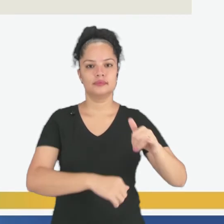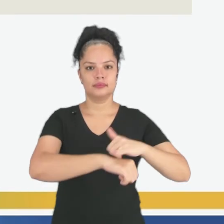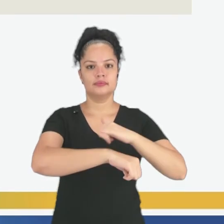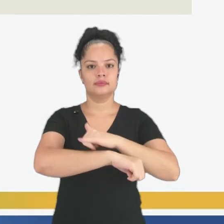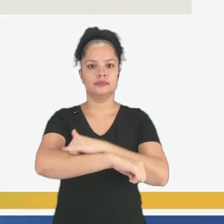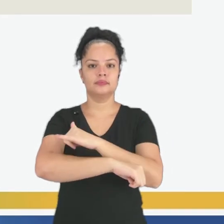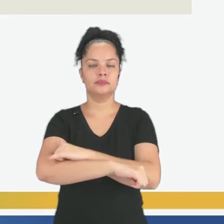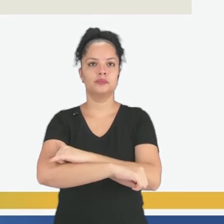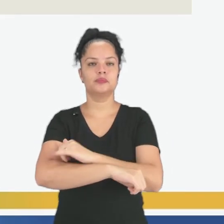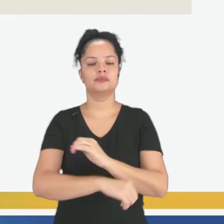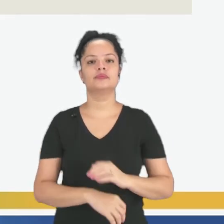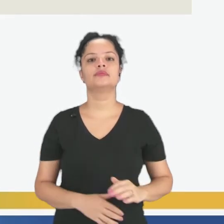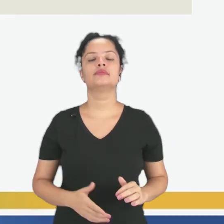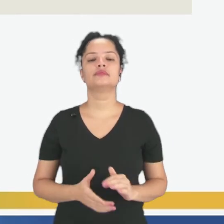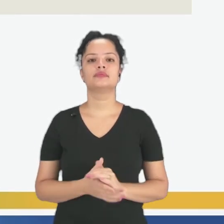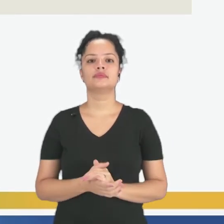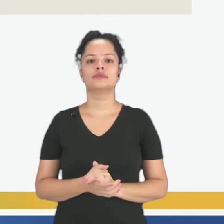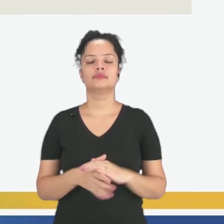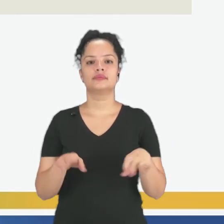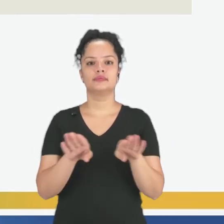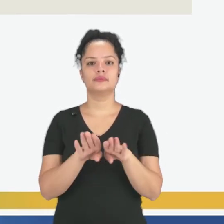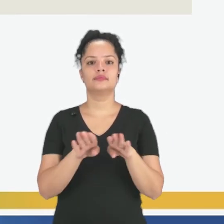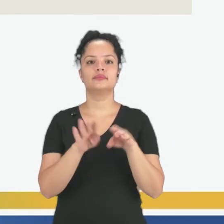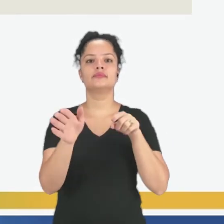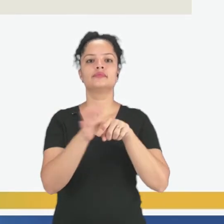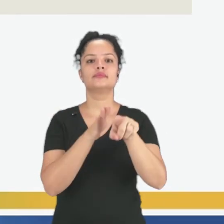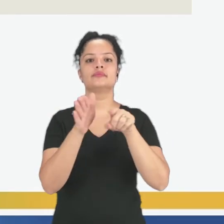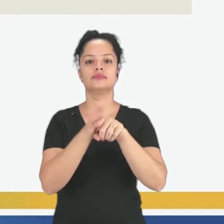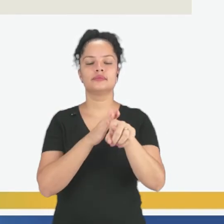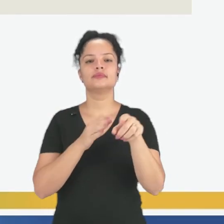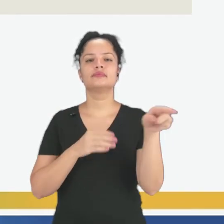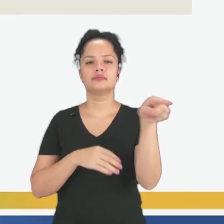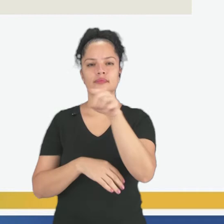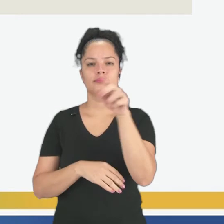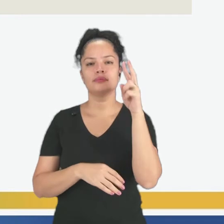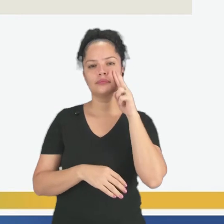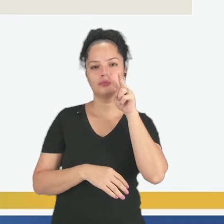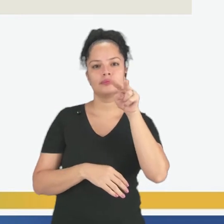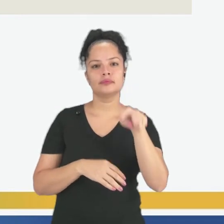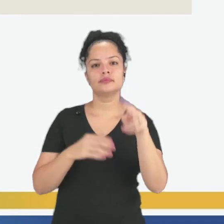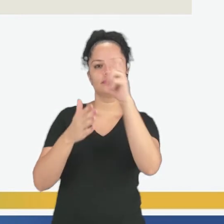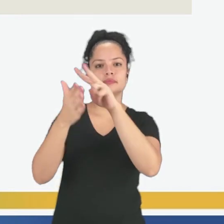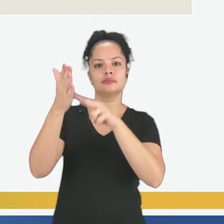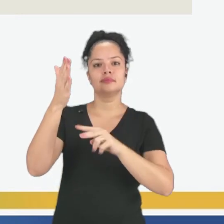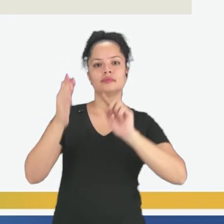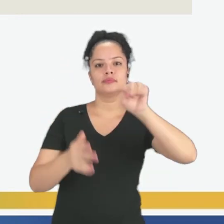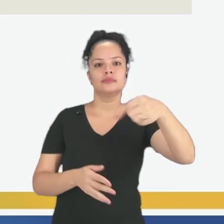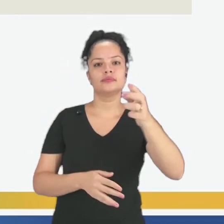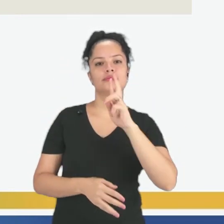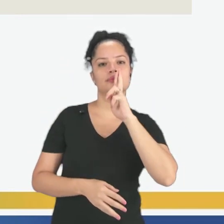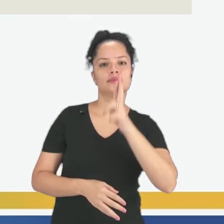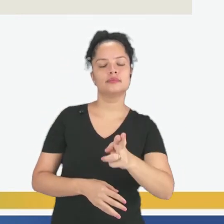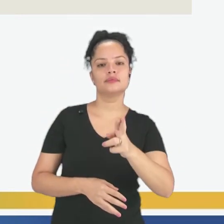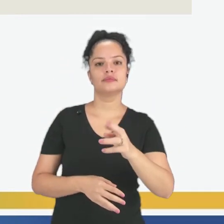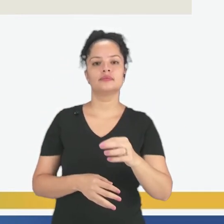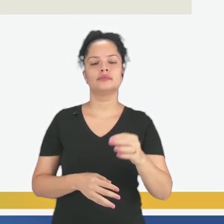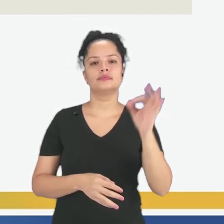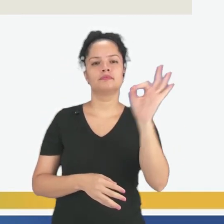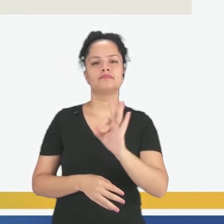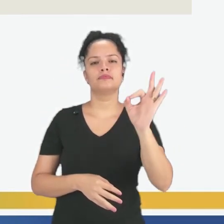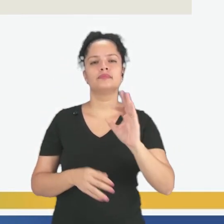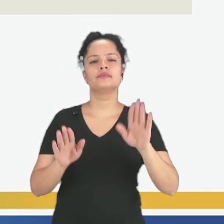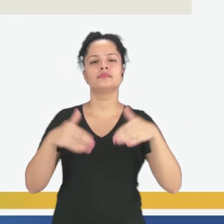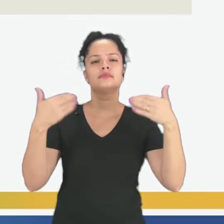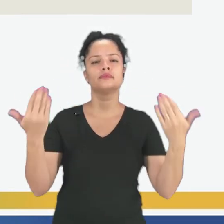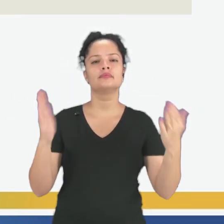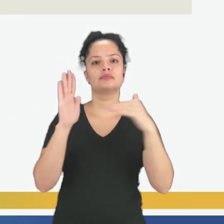E a gente vai falar sobre essas perguntas aí, olha. Vocês vão observar a leitura e vão responder. Qual a porcentagem